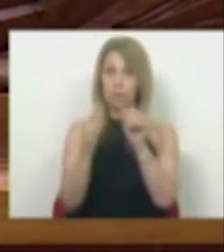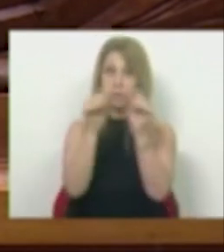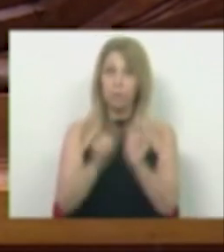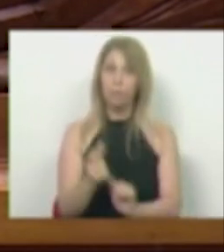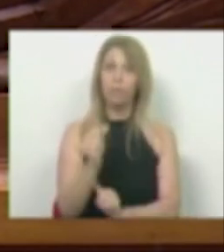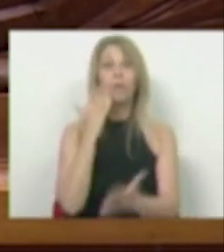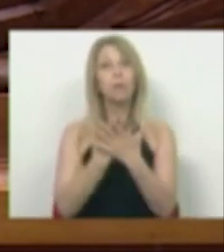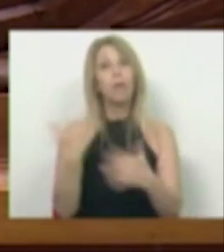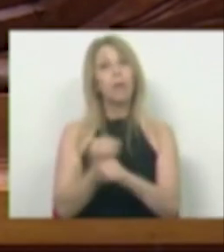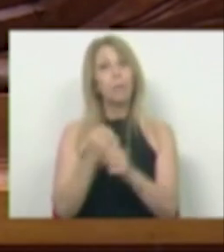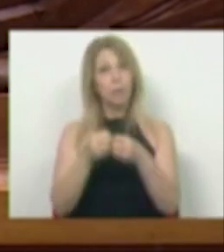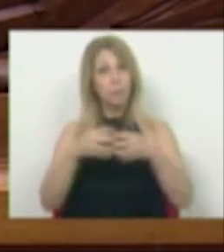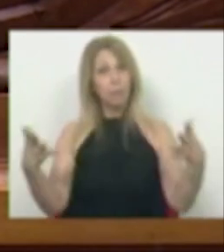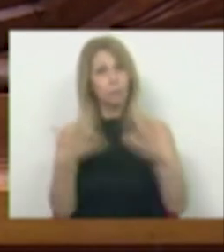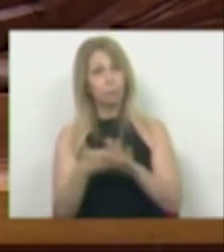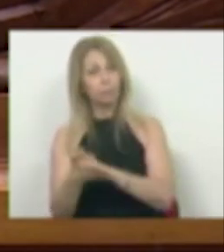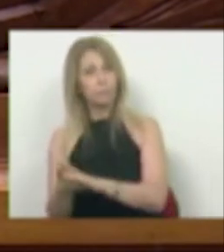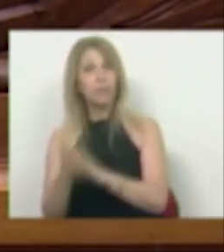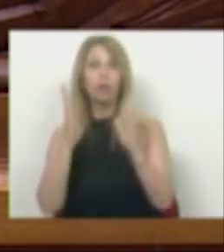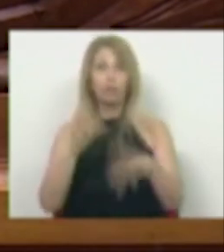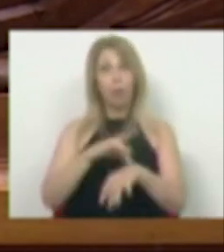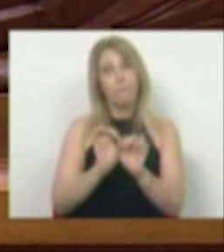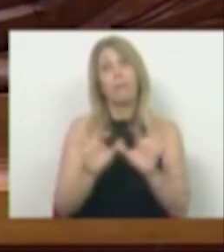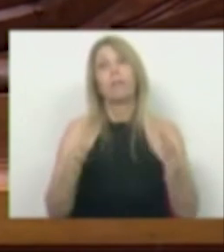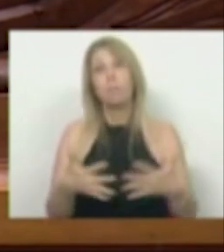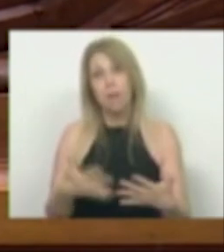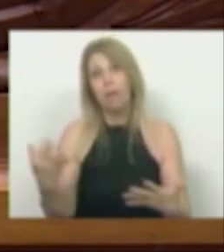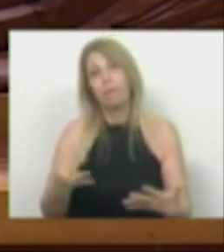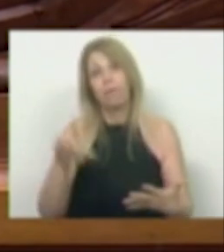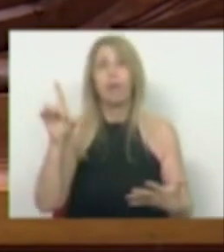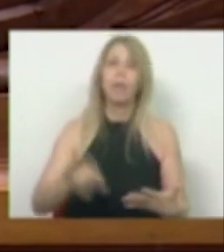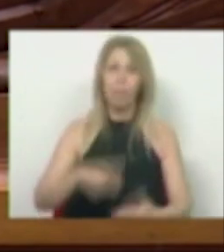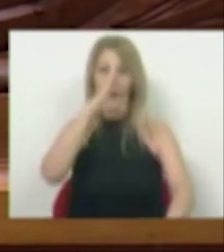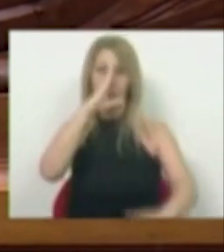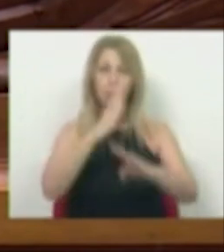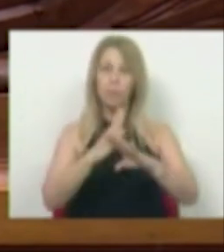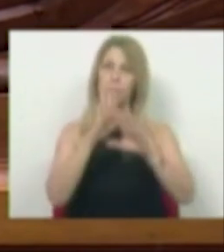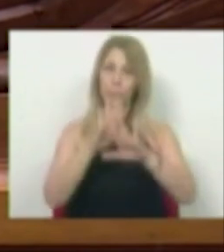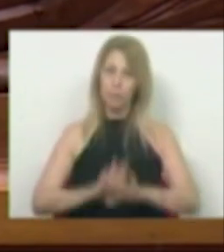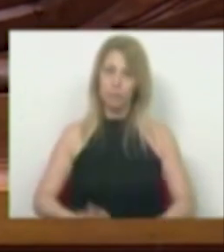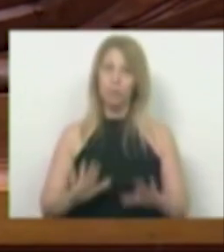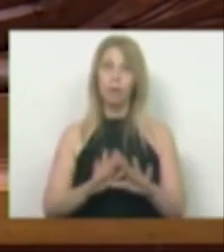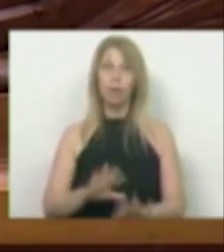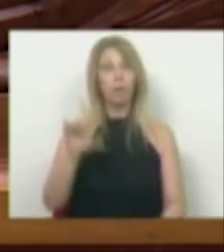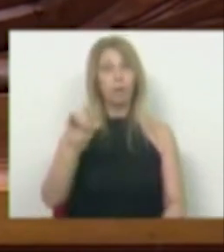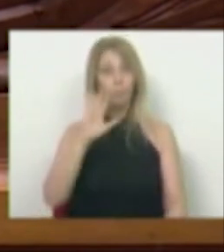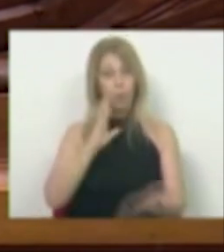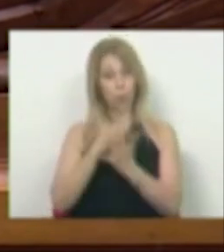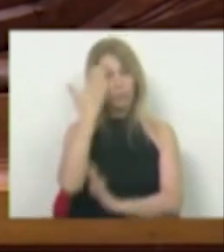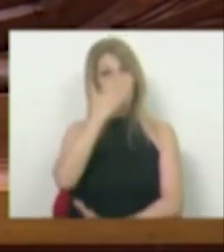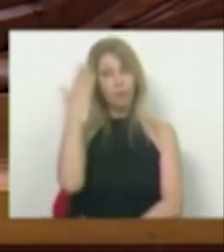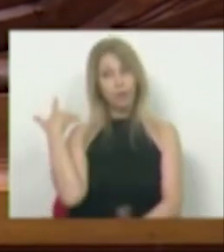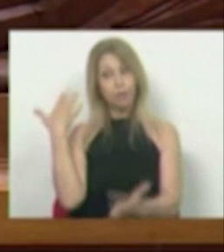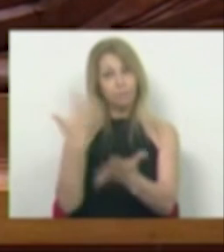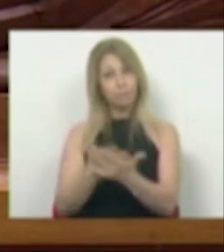emprego a crescer. Já foi assim na pandemia, com determinação e serenidade. E foi assim também nestes últimos dias, face a